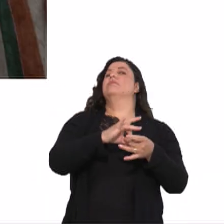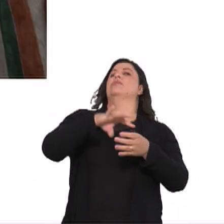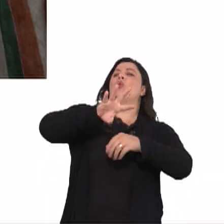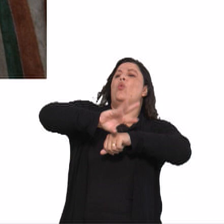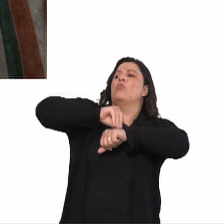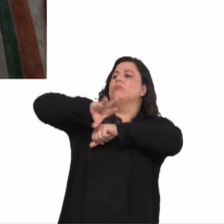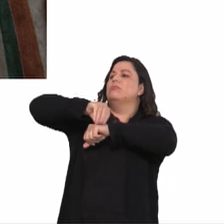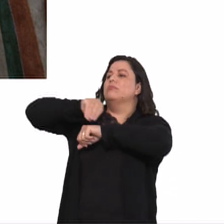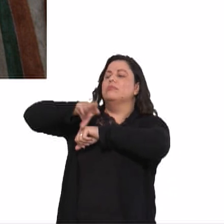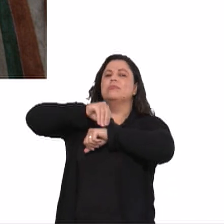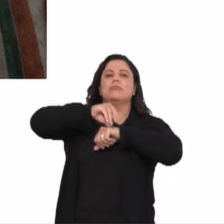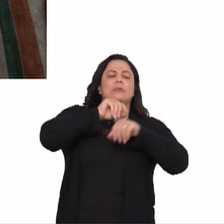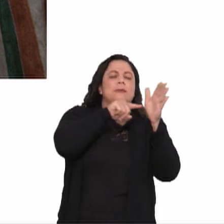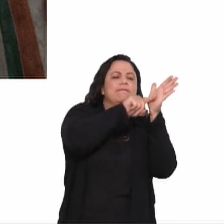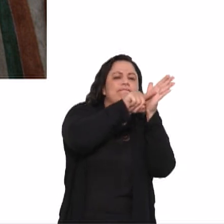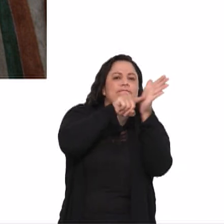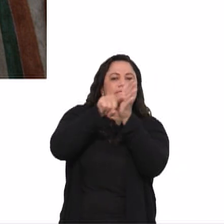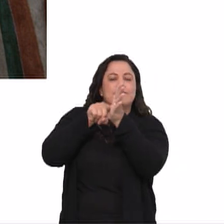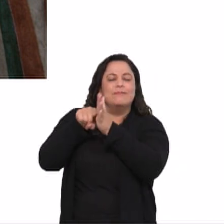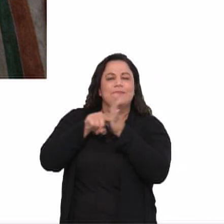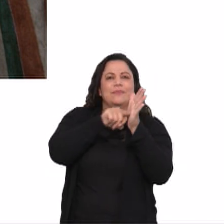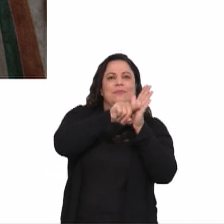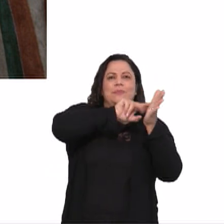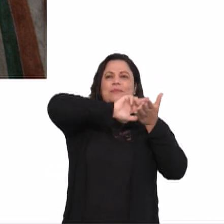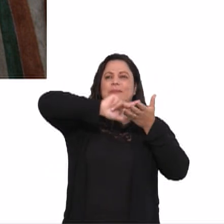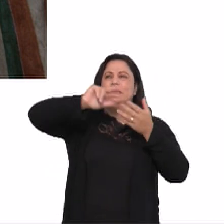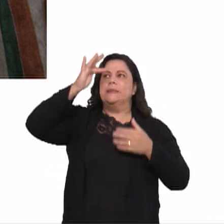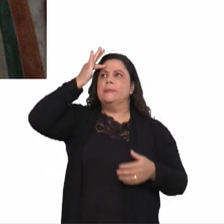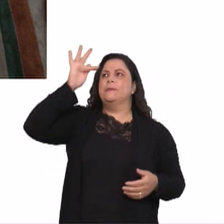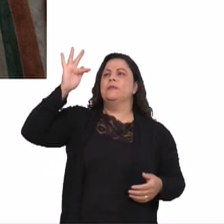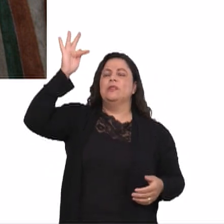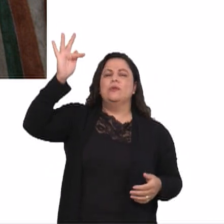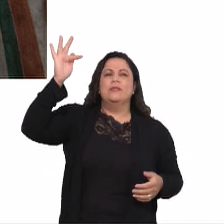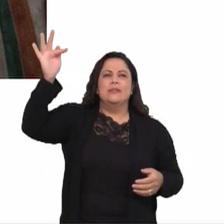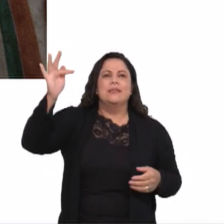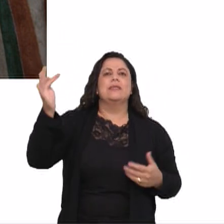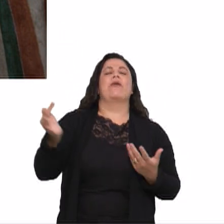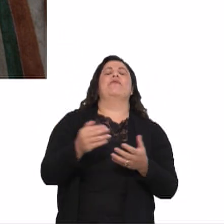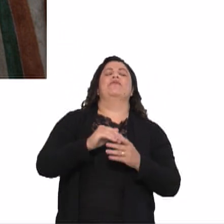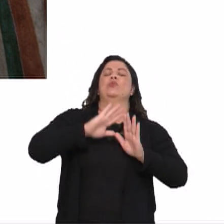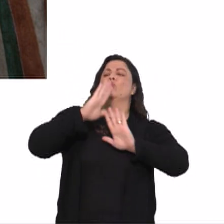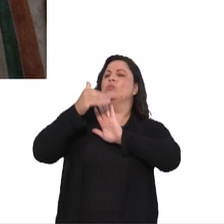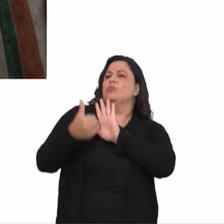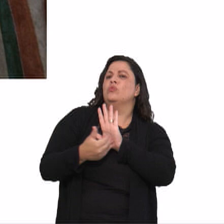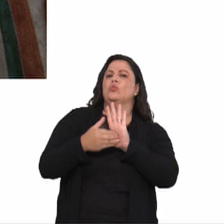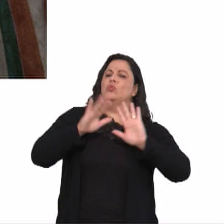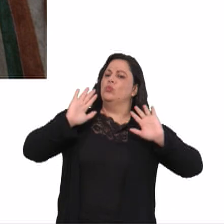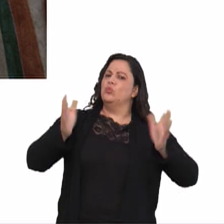filosófico, metafísico que era produzido até então. Então todas essas obras estavam lá